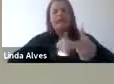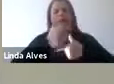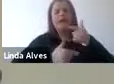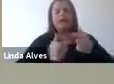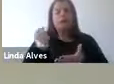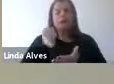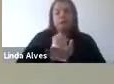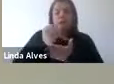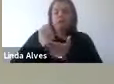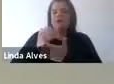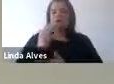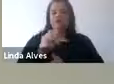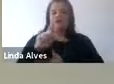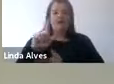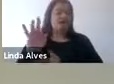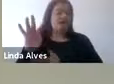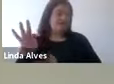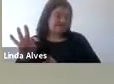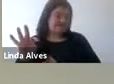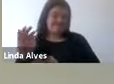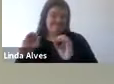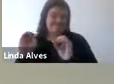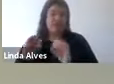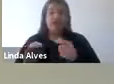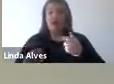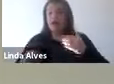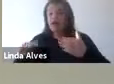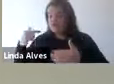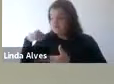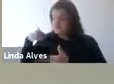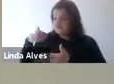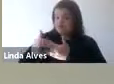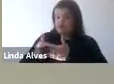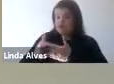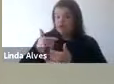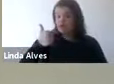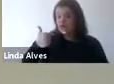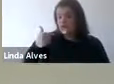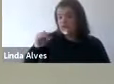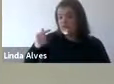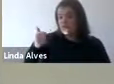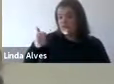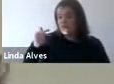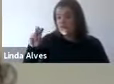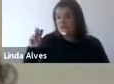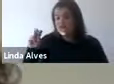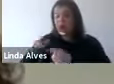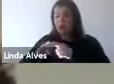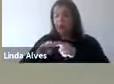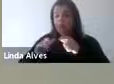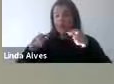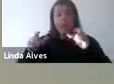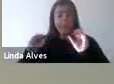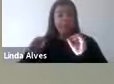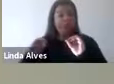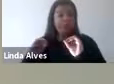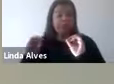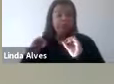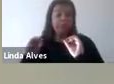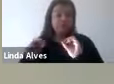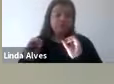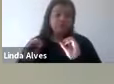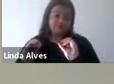seja, como o país, desde 2015, não tem voltado a ter crescimento